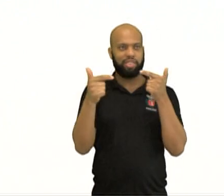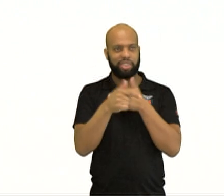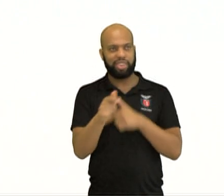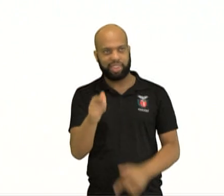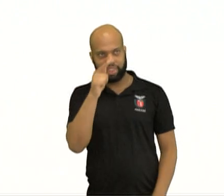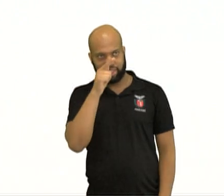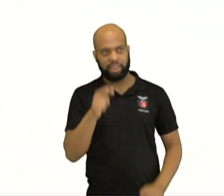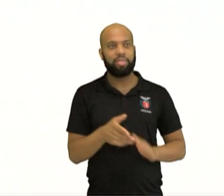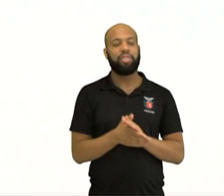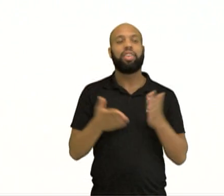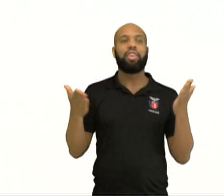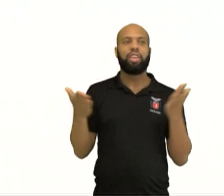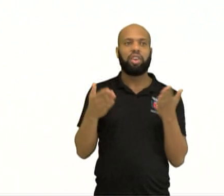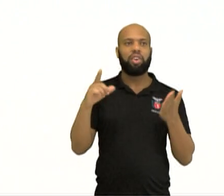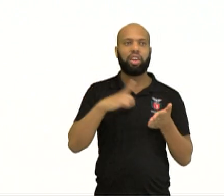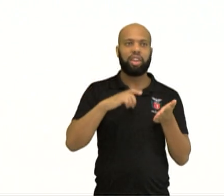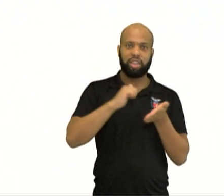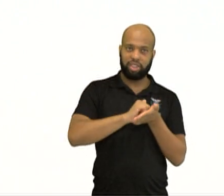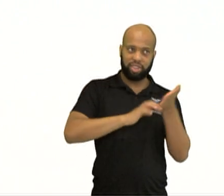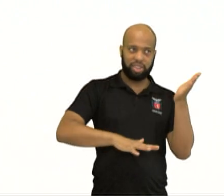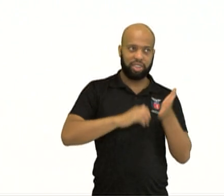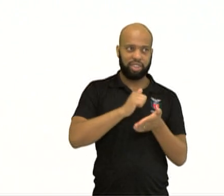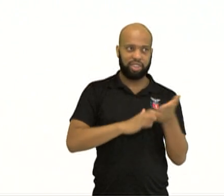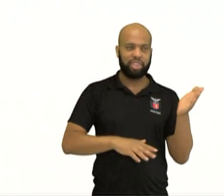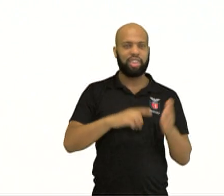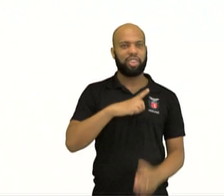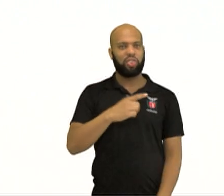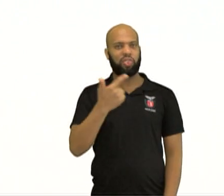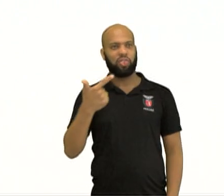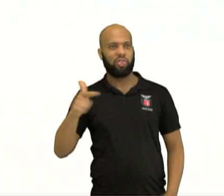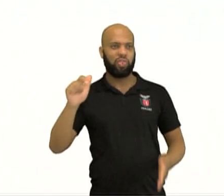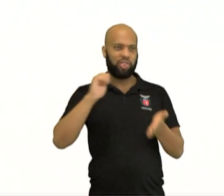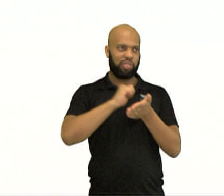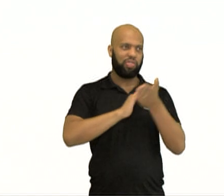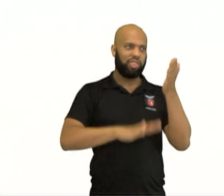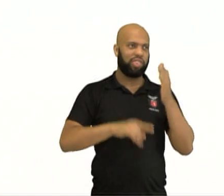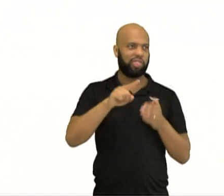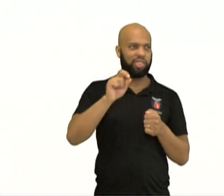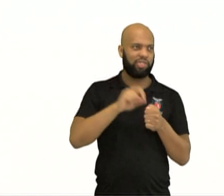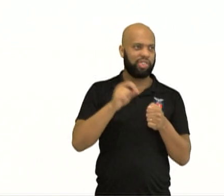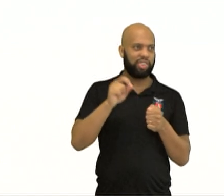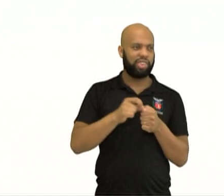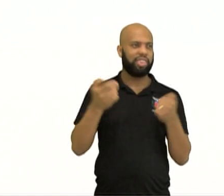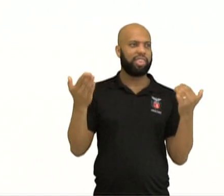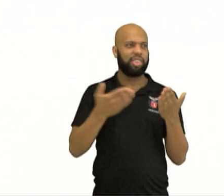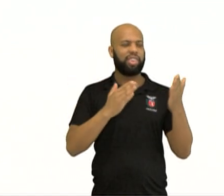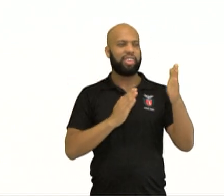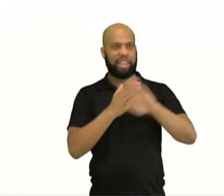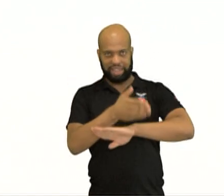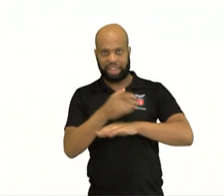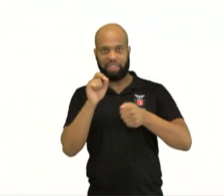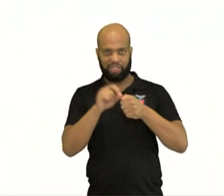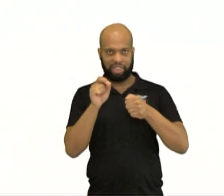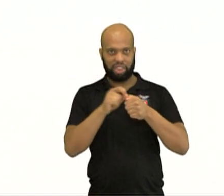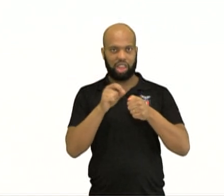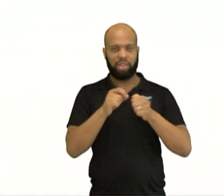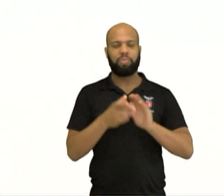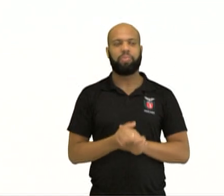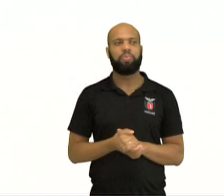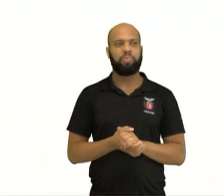grega. Bom, mais uma atividade para você, né? Vamos embarcar nessa atividade?